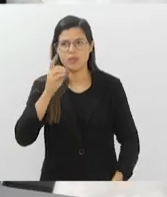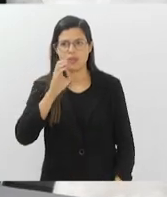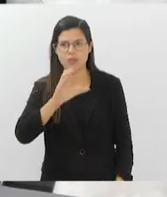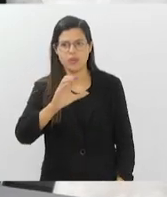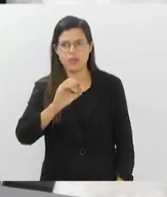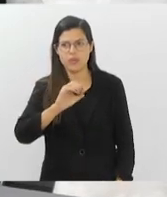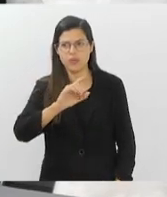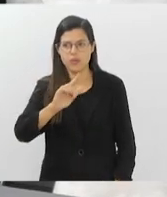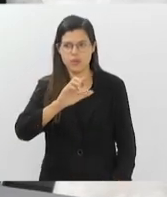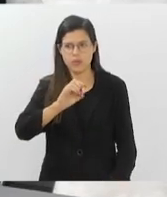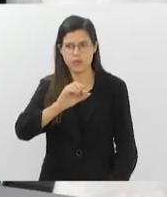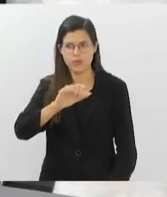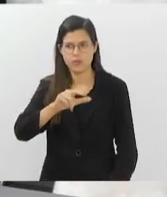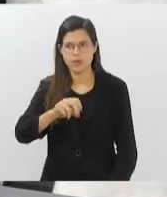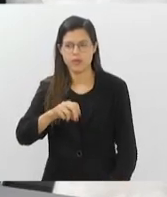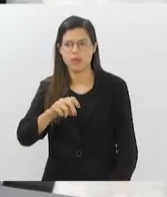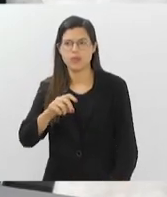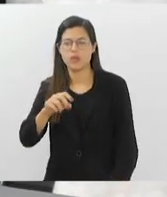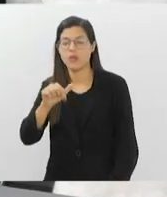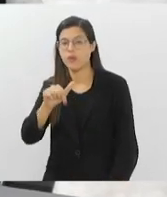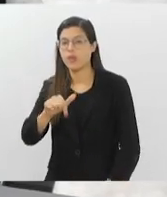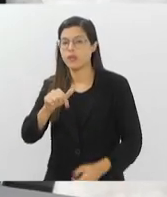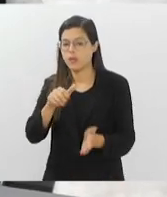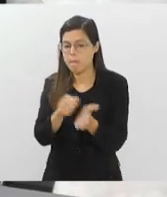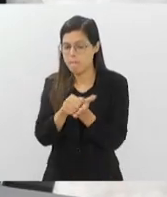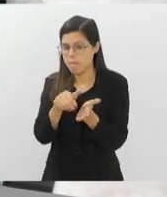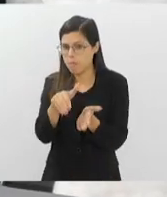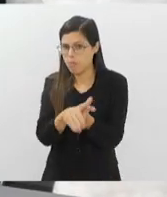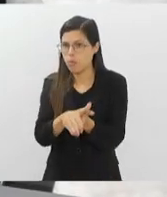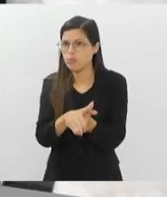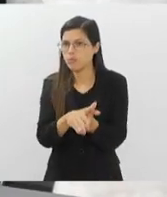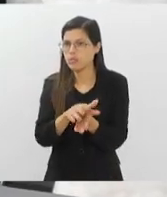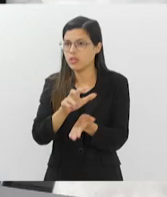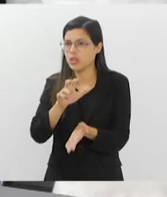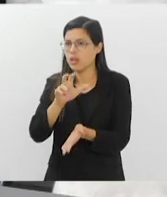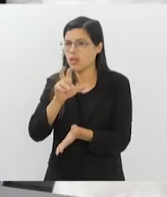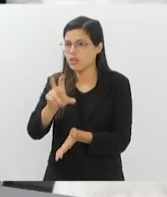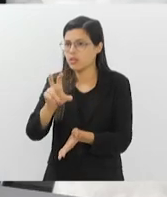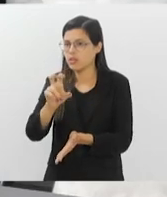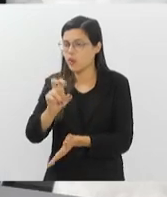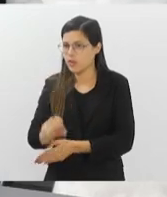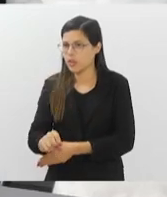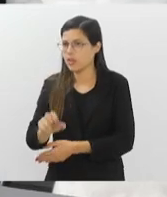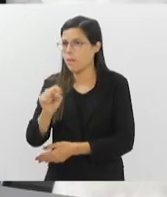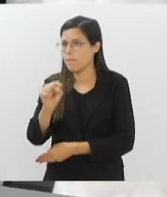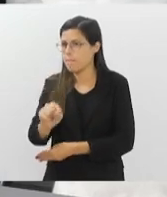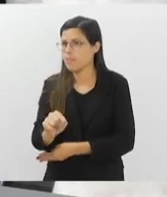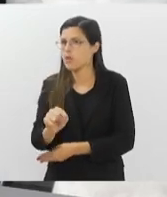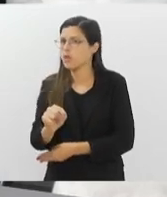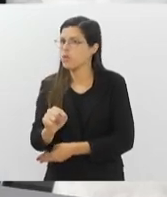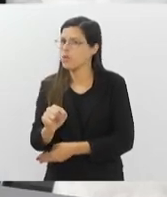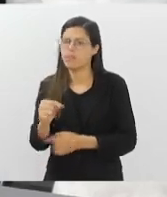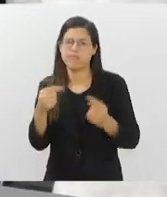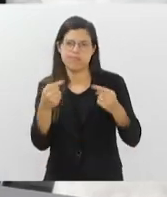eu considero que a fixação de multa, pelo menos de 50 mil FI, é desproporcional. Totalmente.